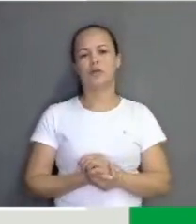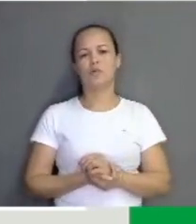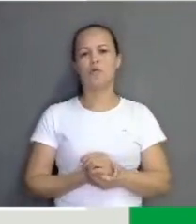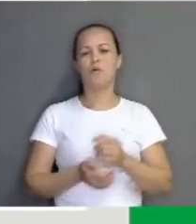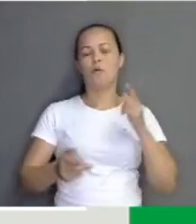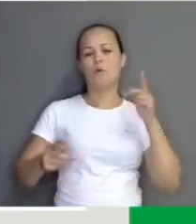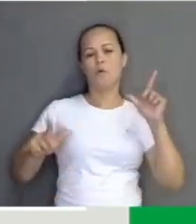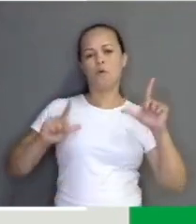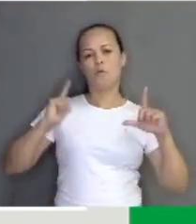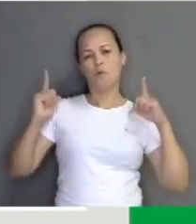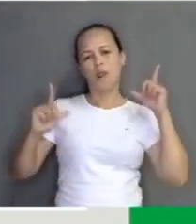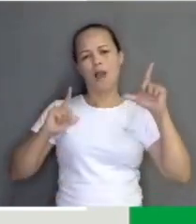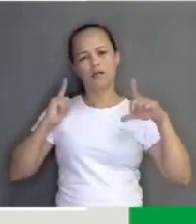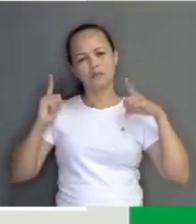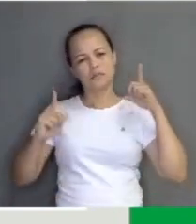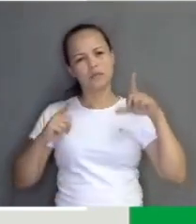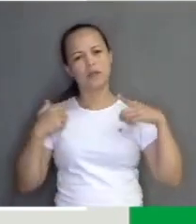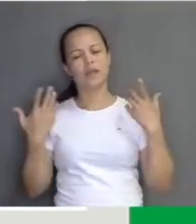lazer,